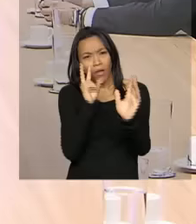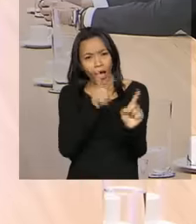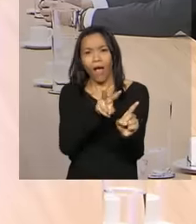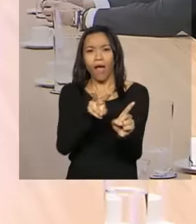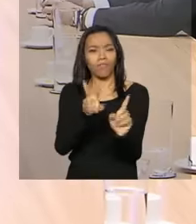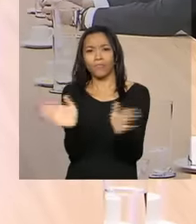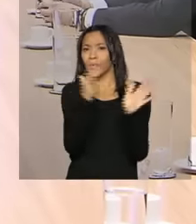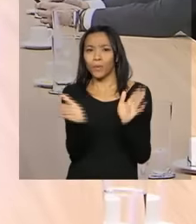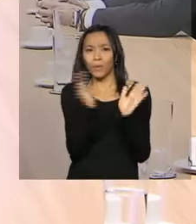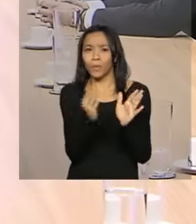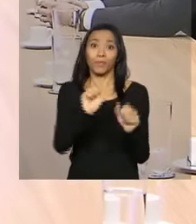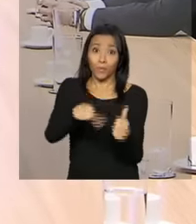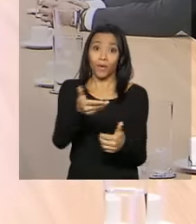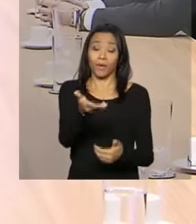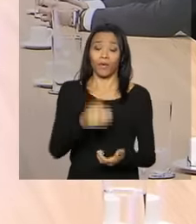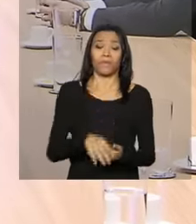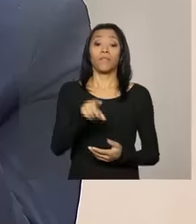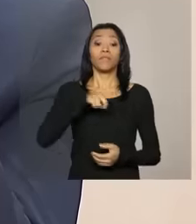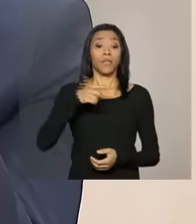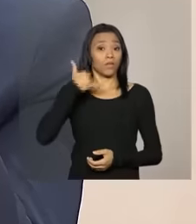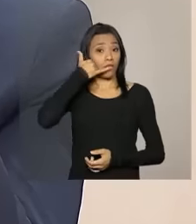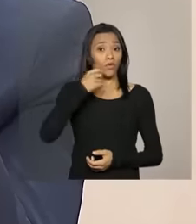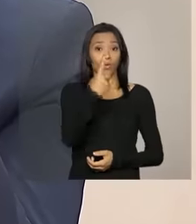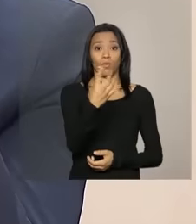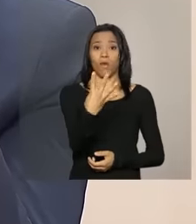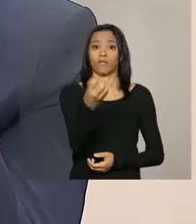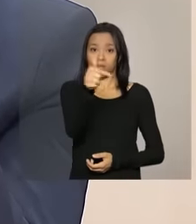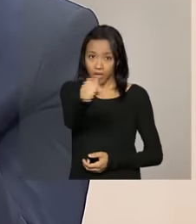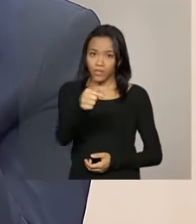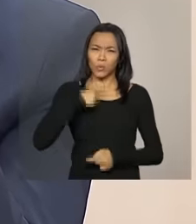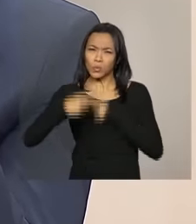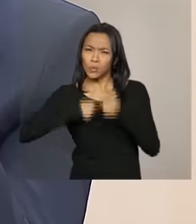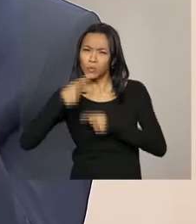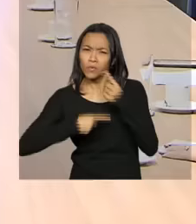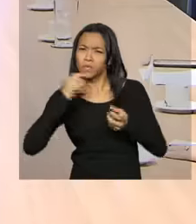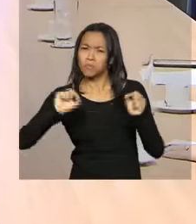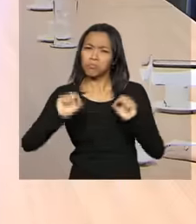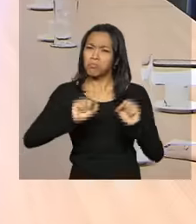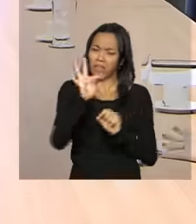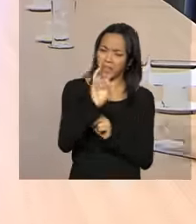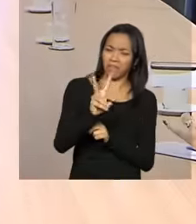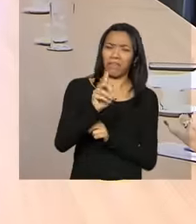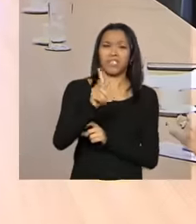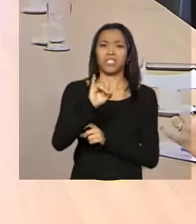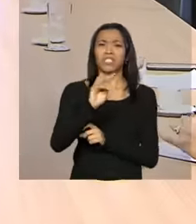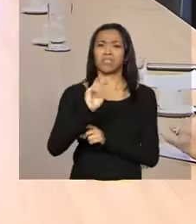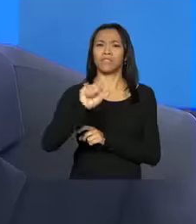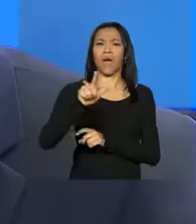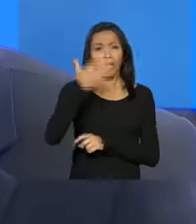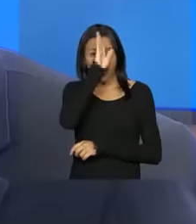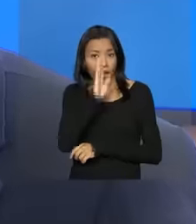coisa e existe um telefone o 147 para quem quiser tirar dúvidas sobre a TV digital a ligação é de